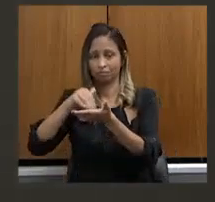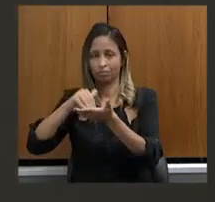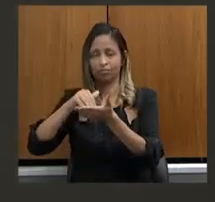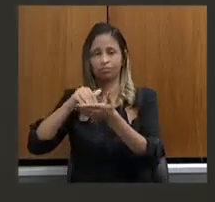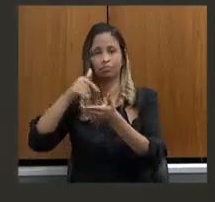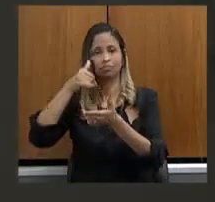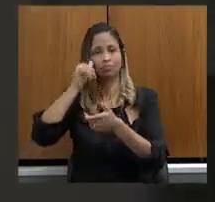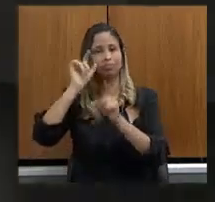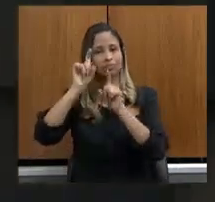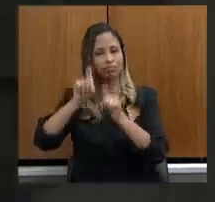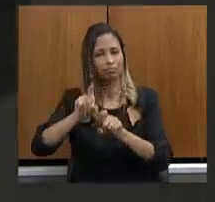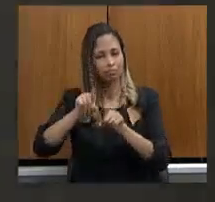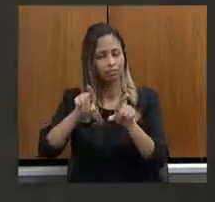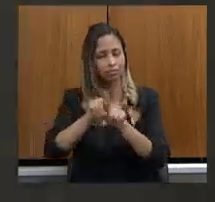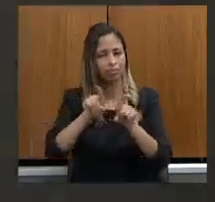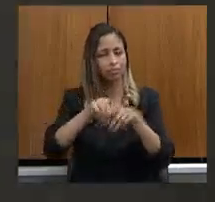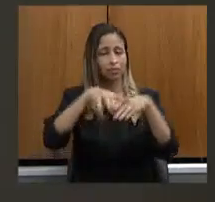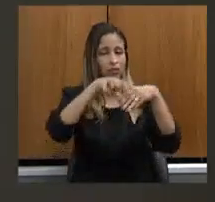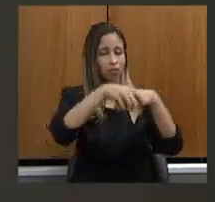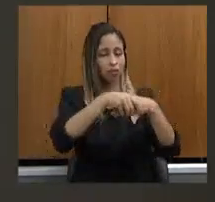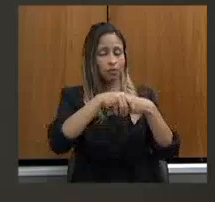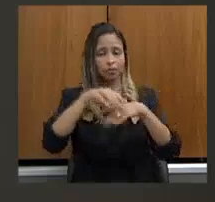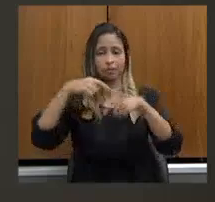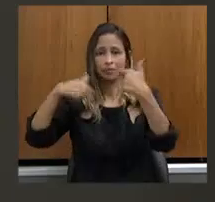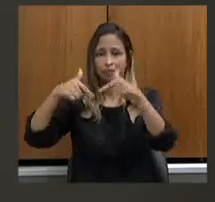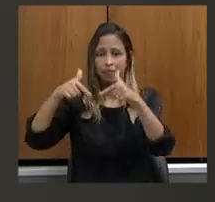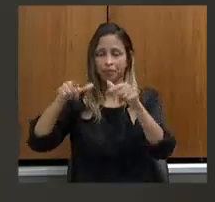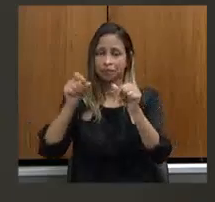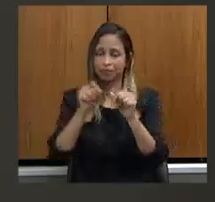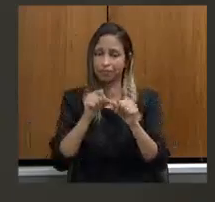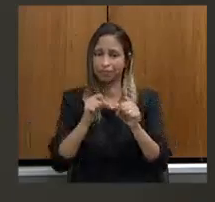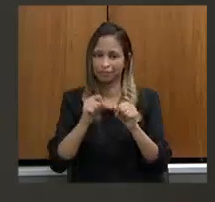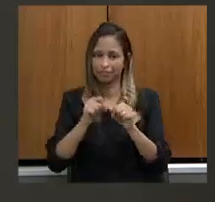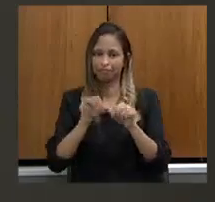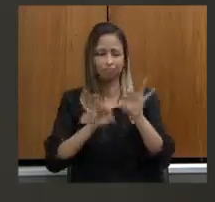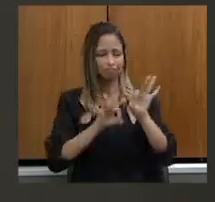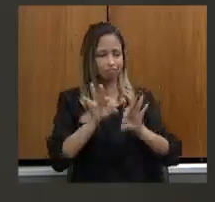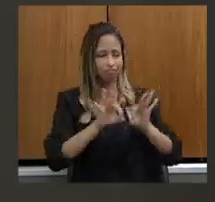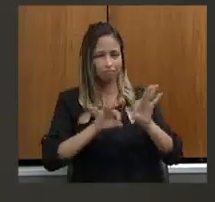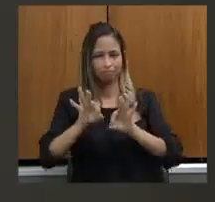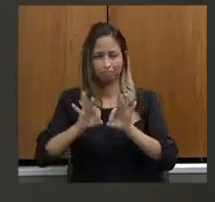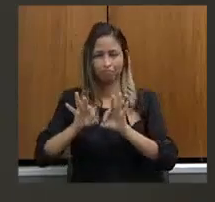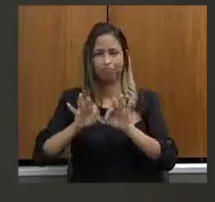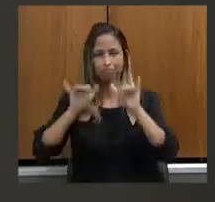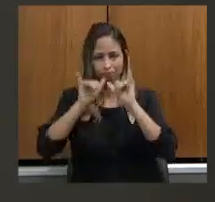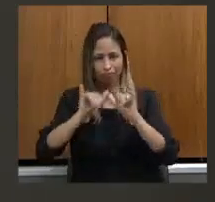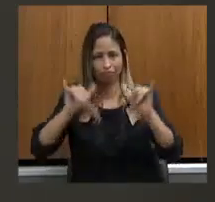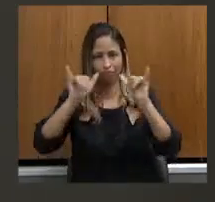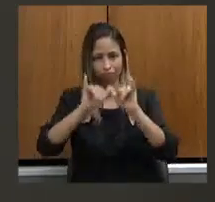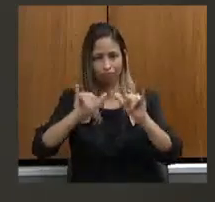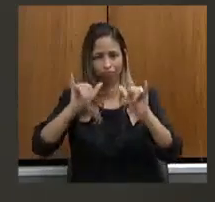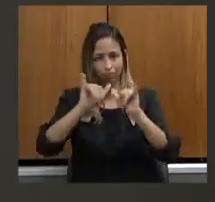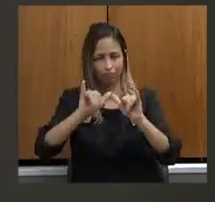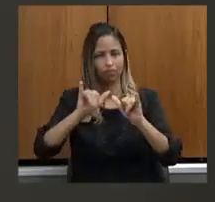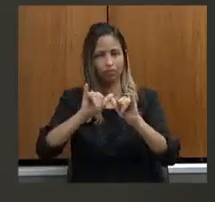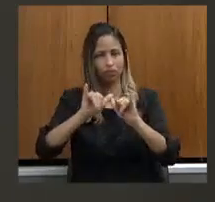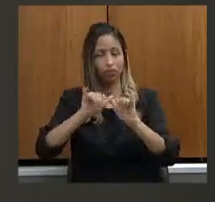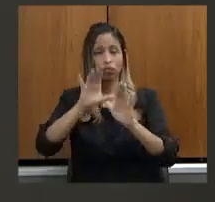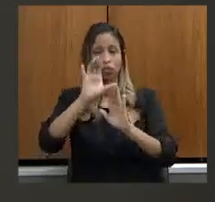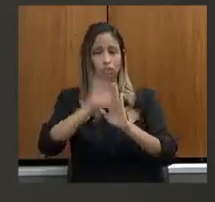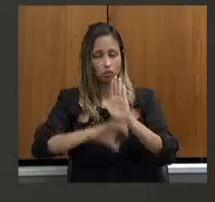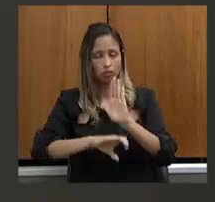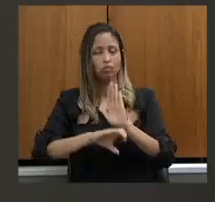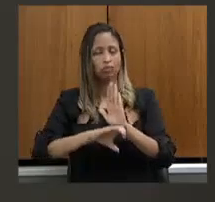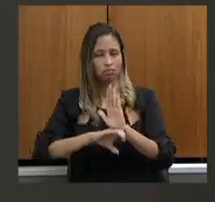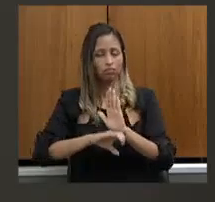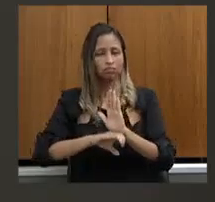fazenda quero cumprimentar os trabalhadores que estão aqui fazendo a justa manifestação pela nomeação de concurso público